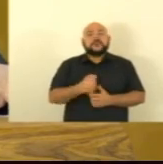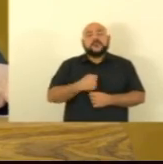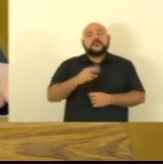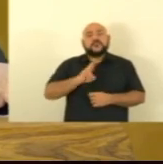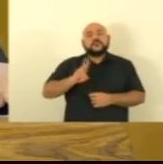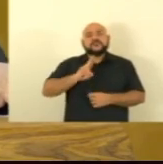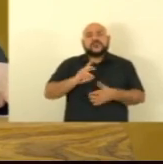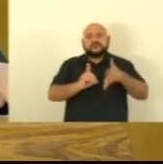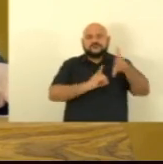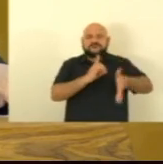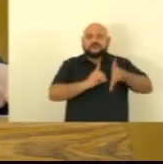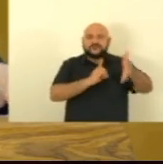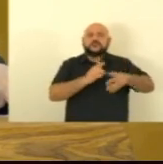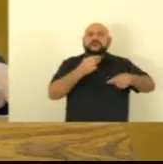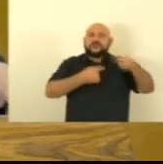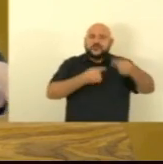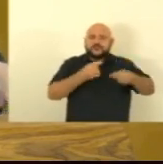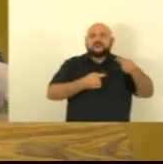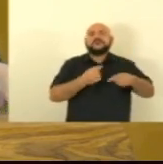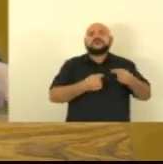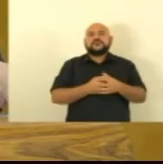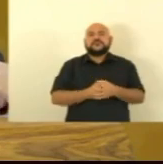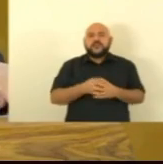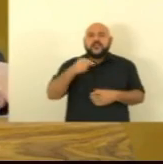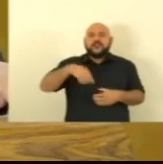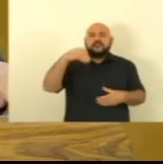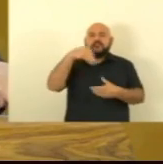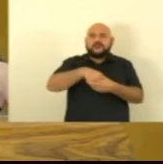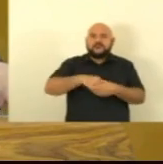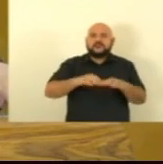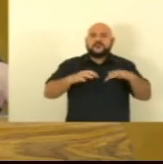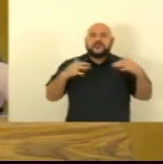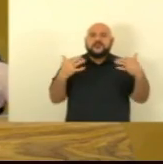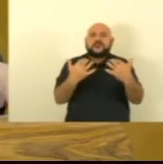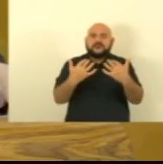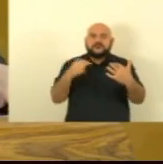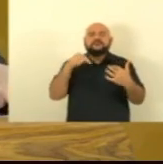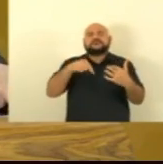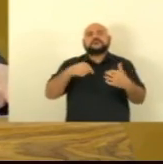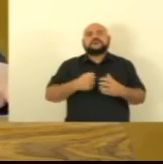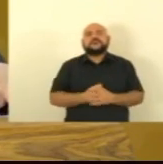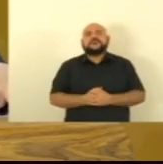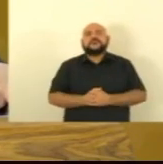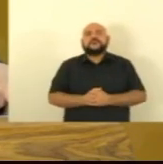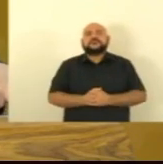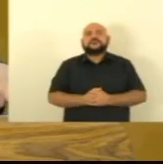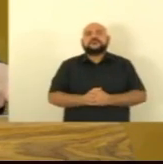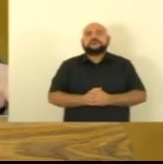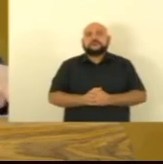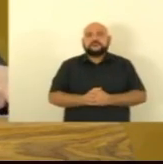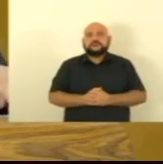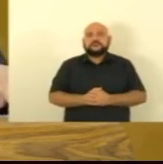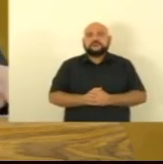anos que terei aqui nesse sodalício, aqui na Assembleia Legislativa,